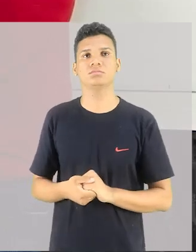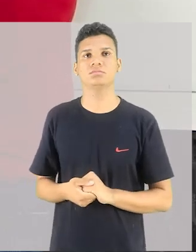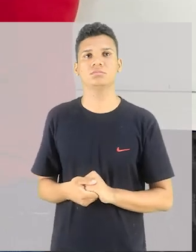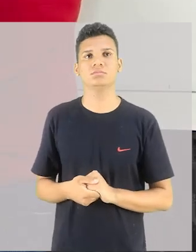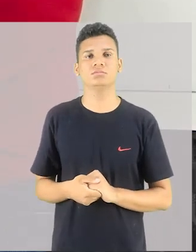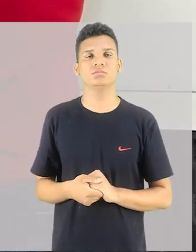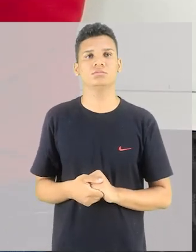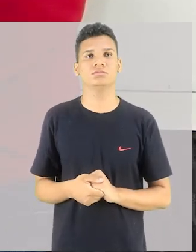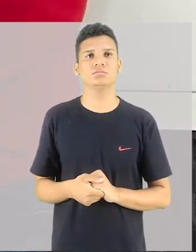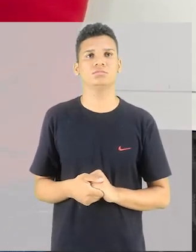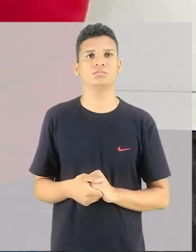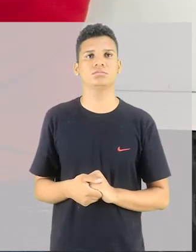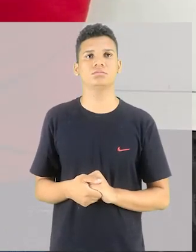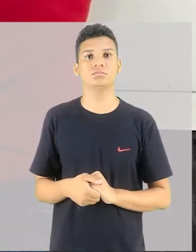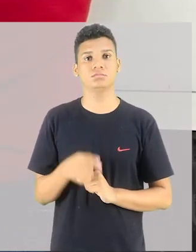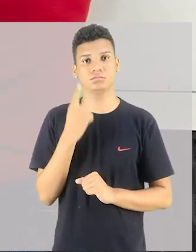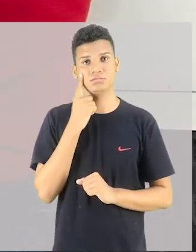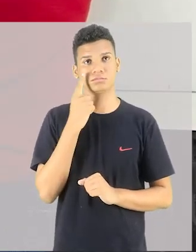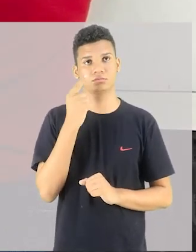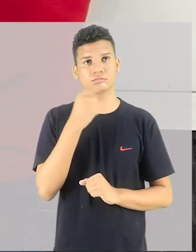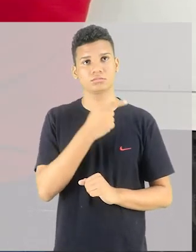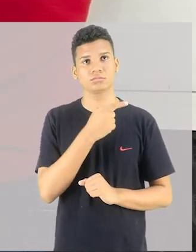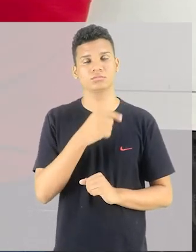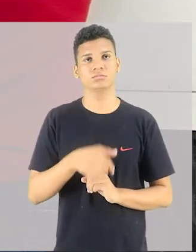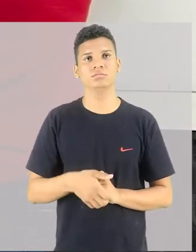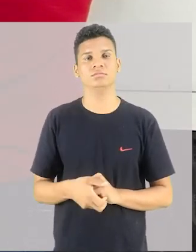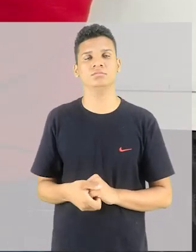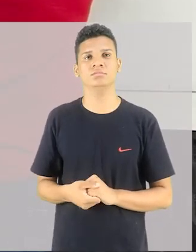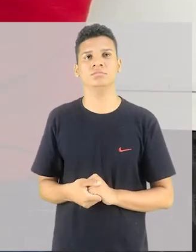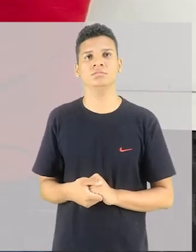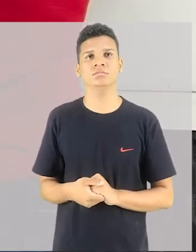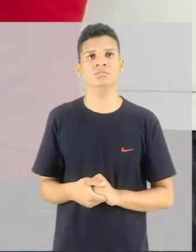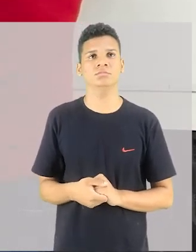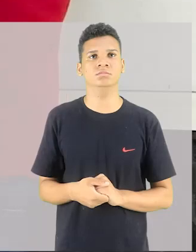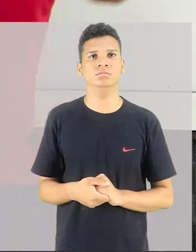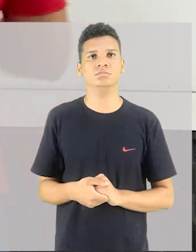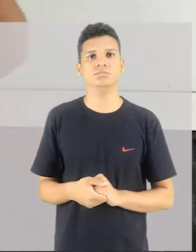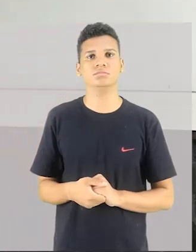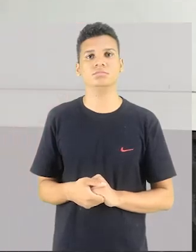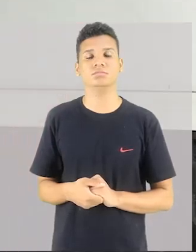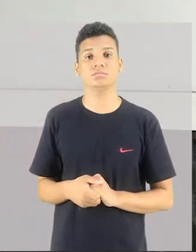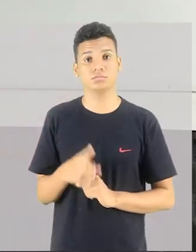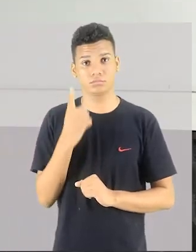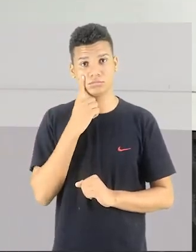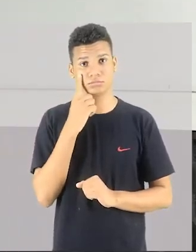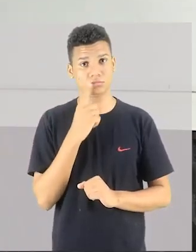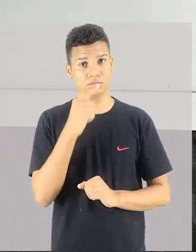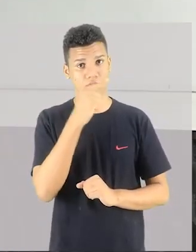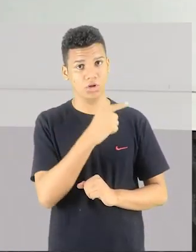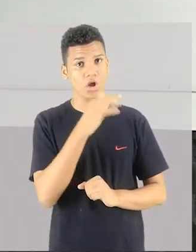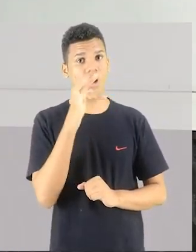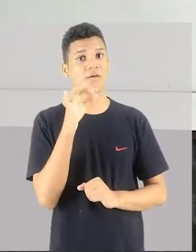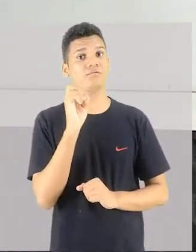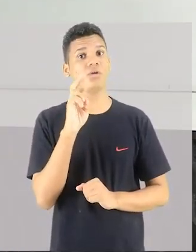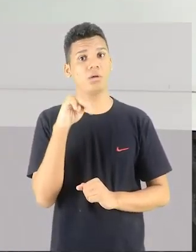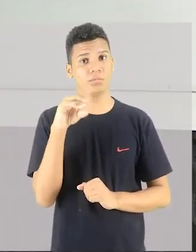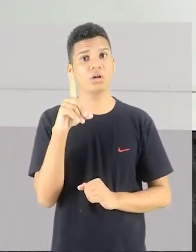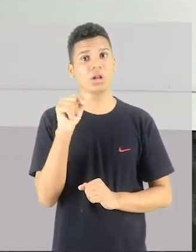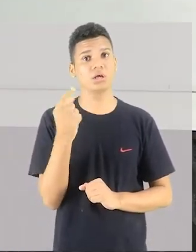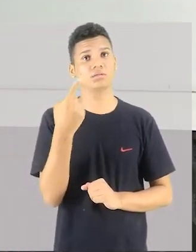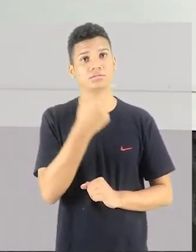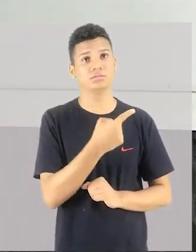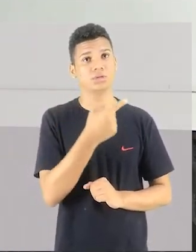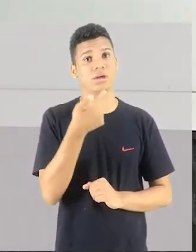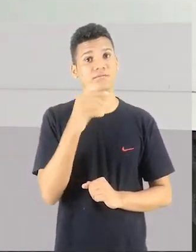é pi R qu certo se o diâmetro é 20 o